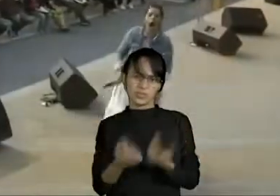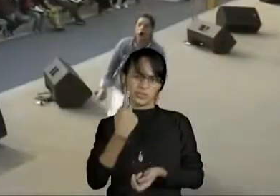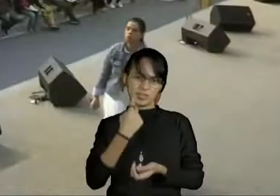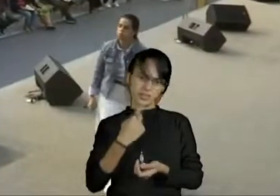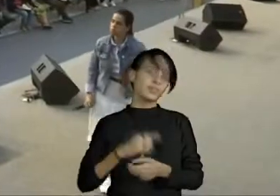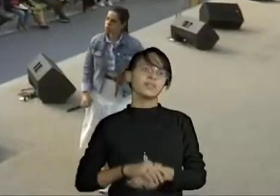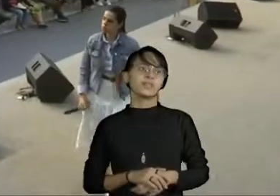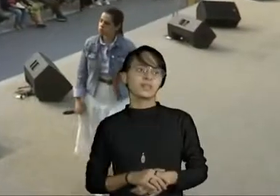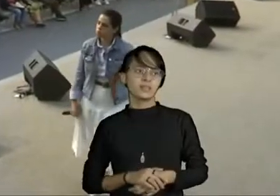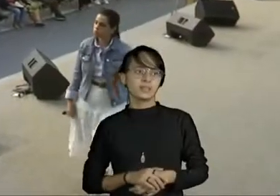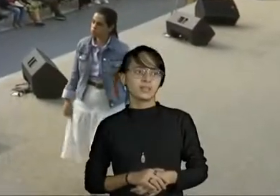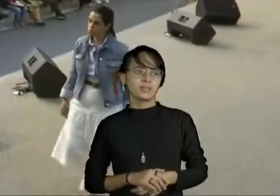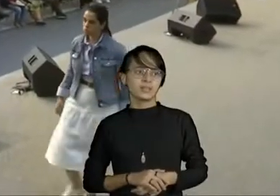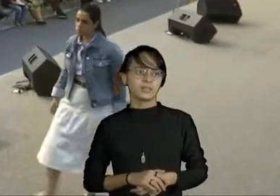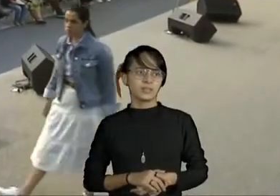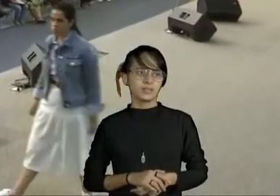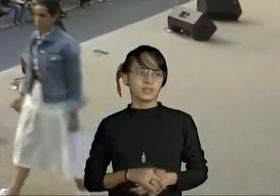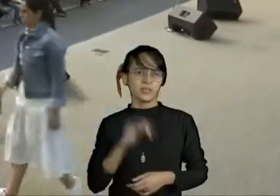fria.